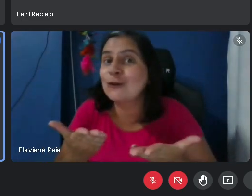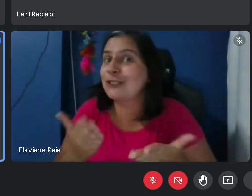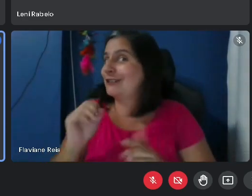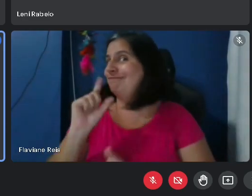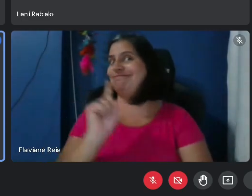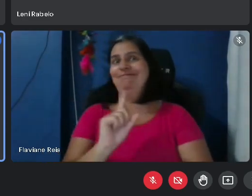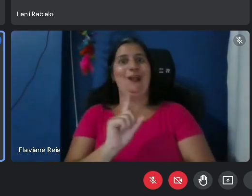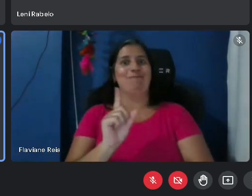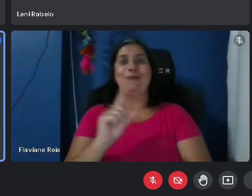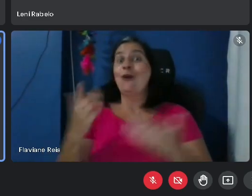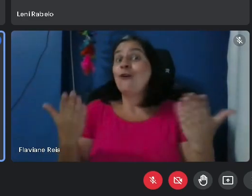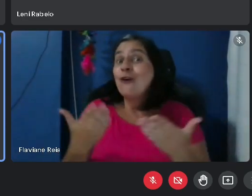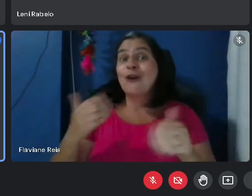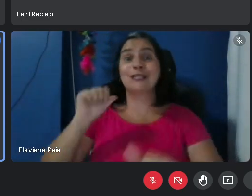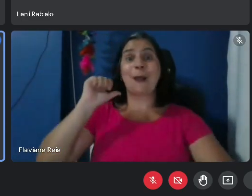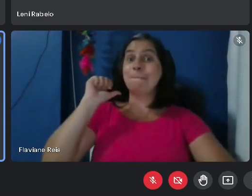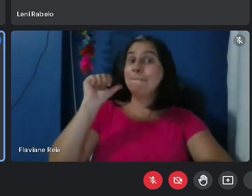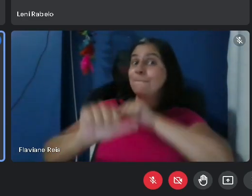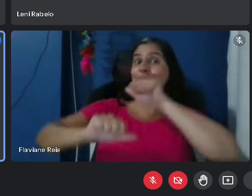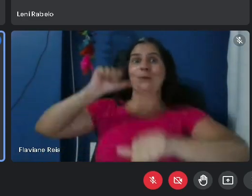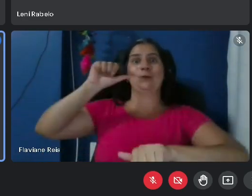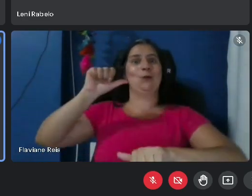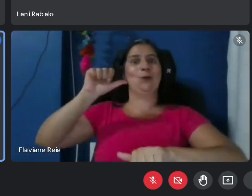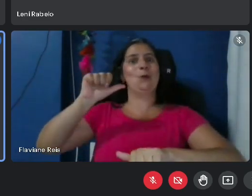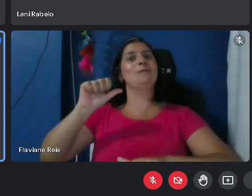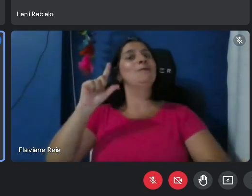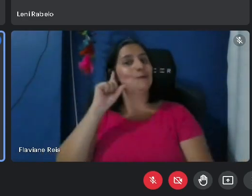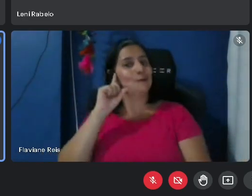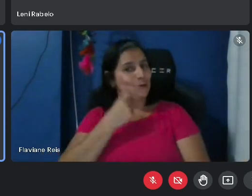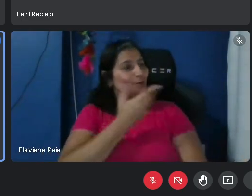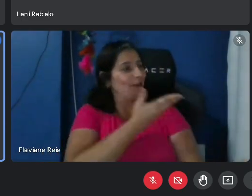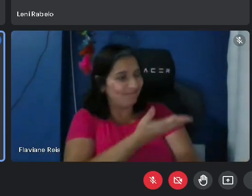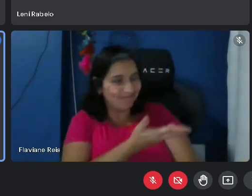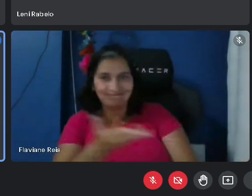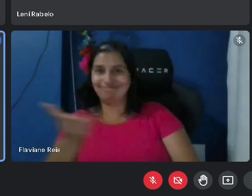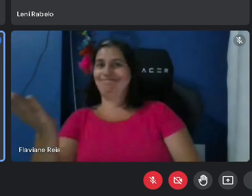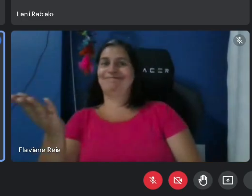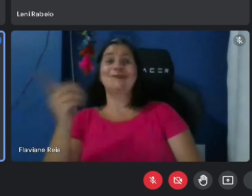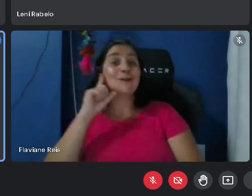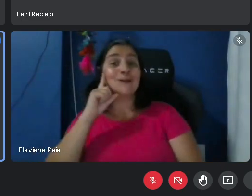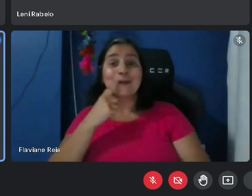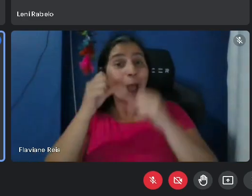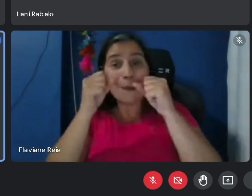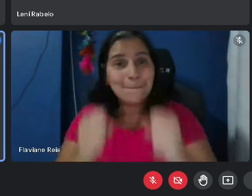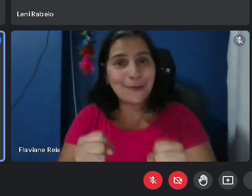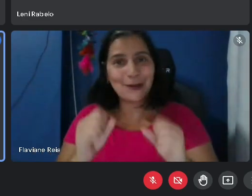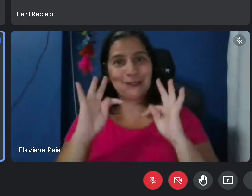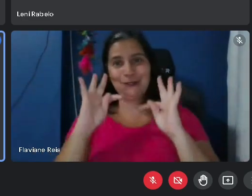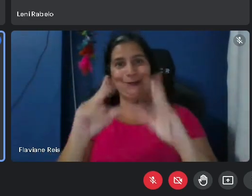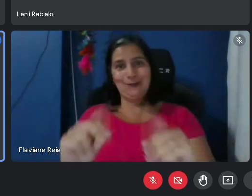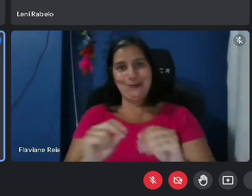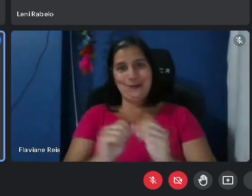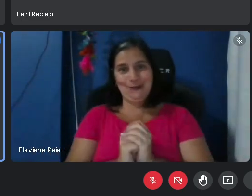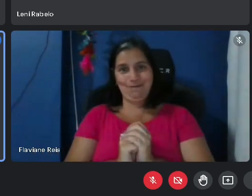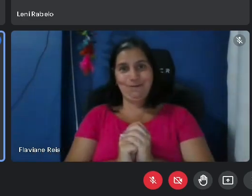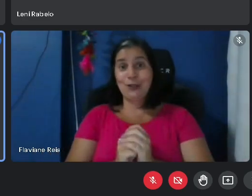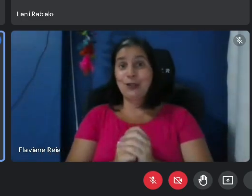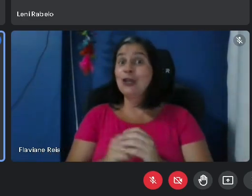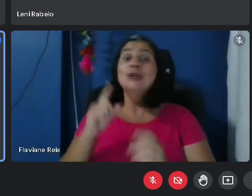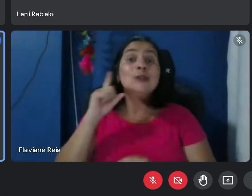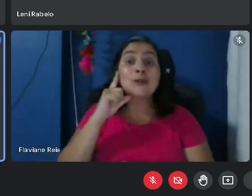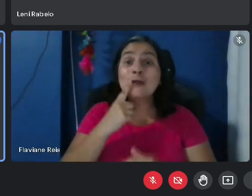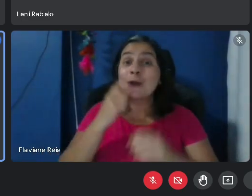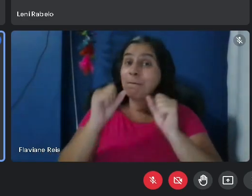que detinha o domínio, agora não. Hoje, a situação ela está inversa. O surdo ele passou a ser protagonista de